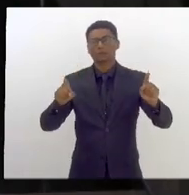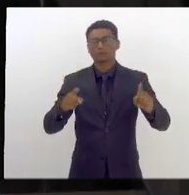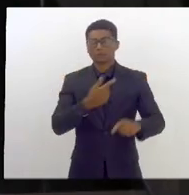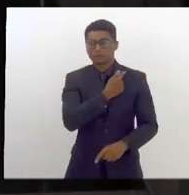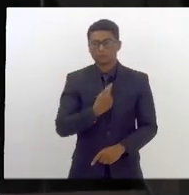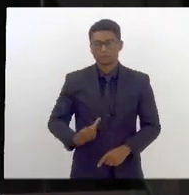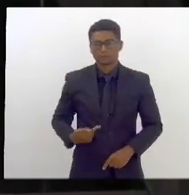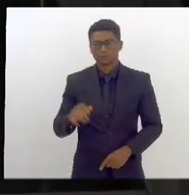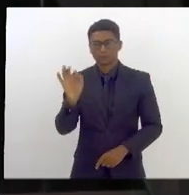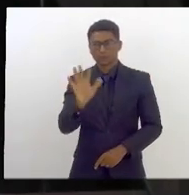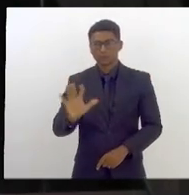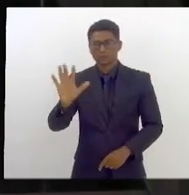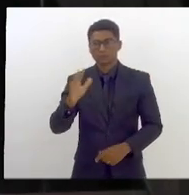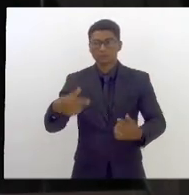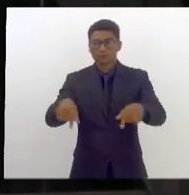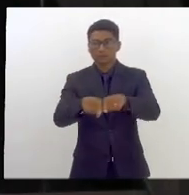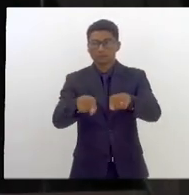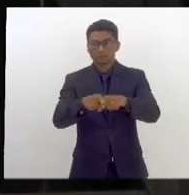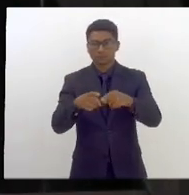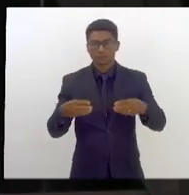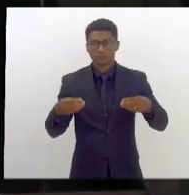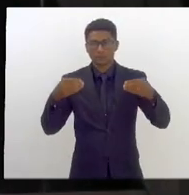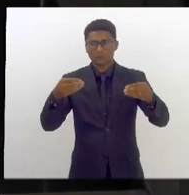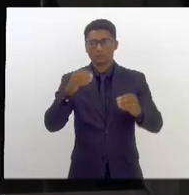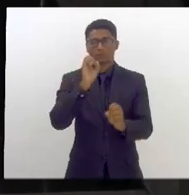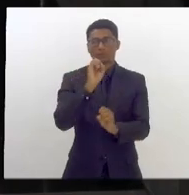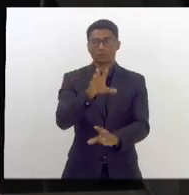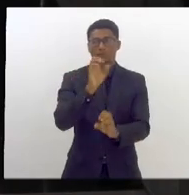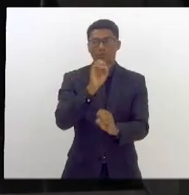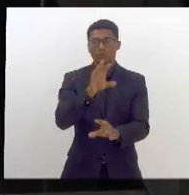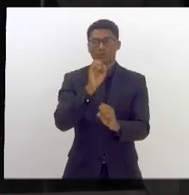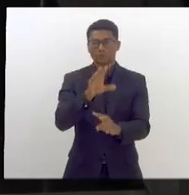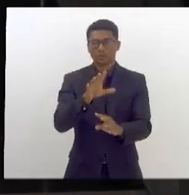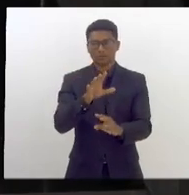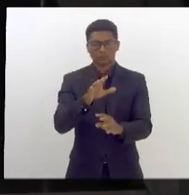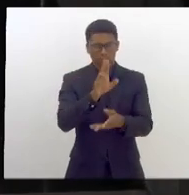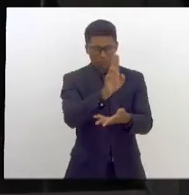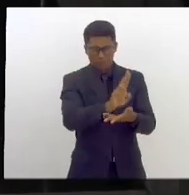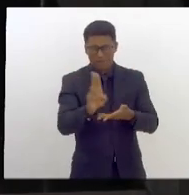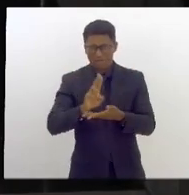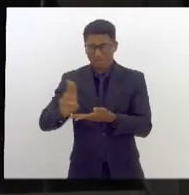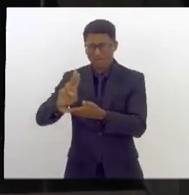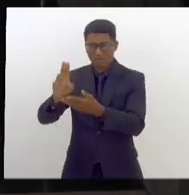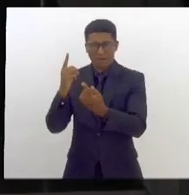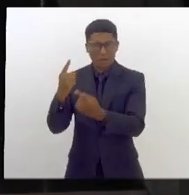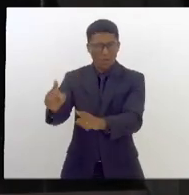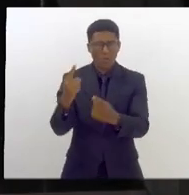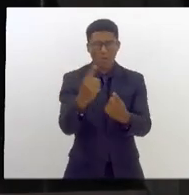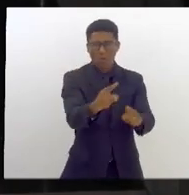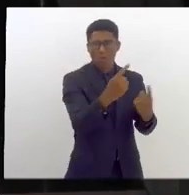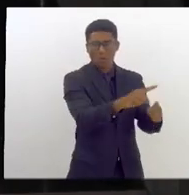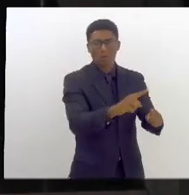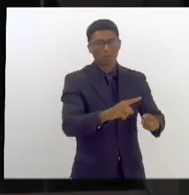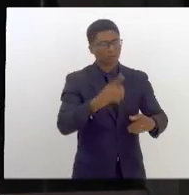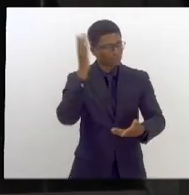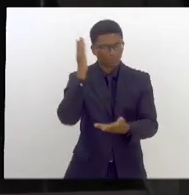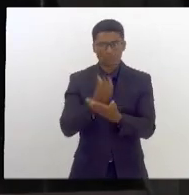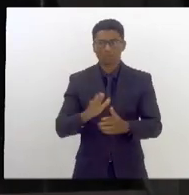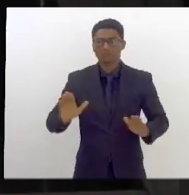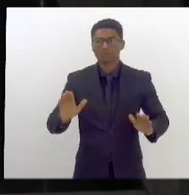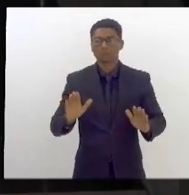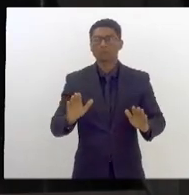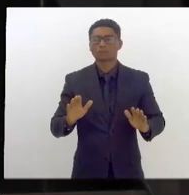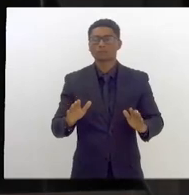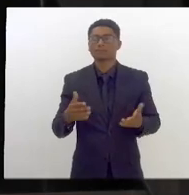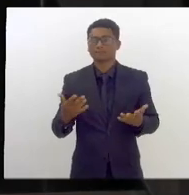o governo federal e que o Ministério da Educação vai deixar de ser algoz das universidades que é uma gosma das Universidades e vai passar